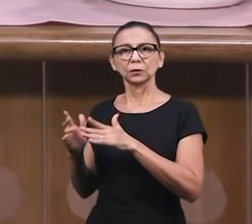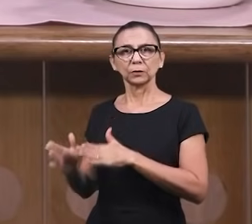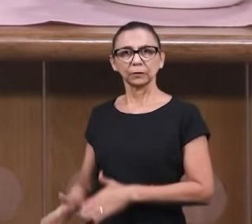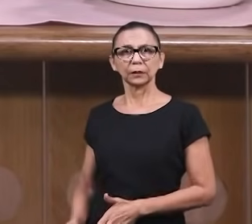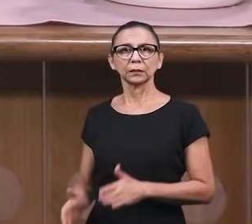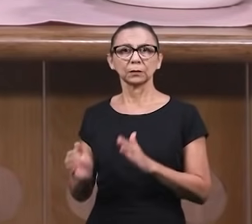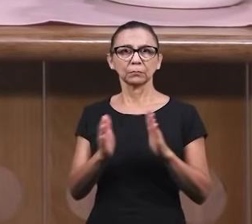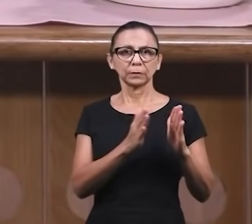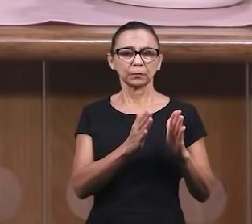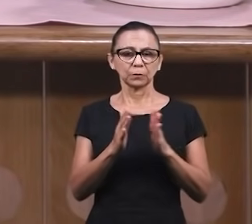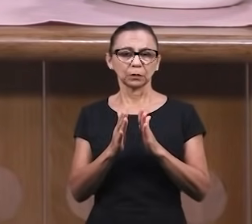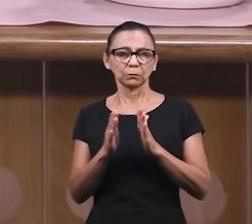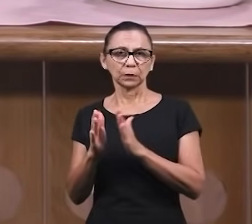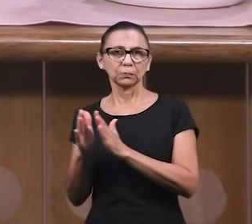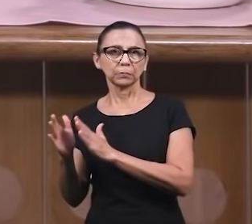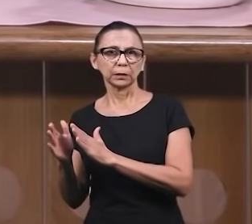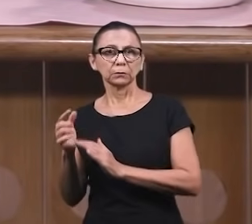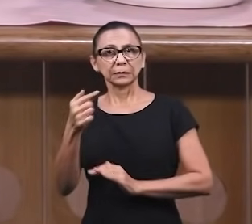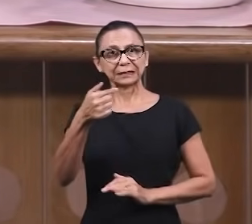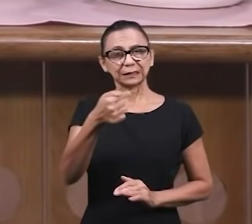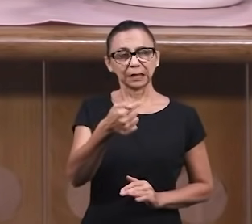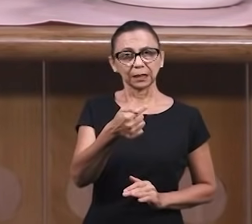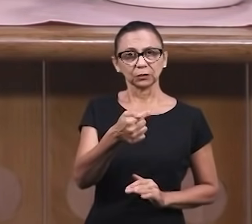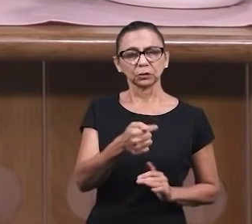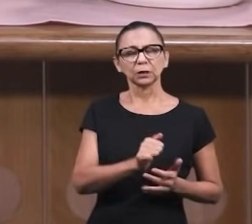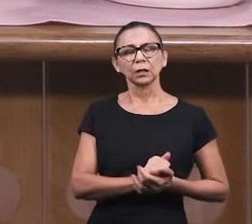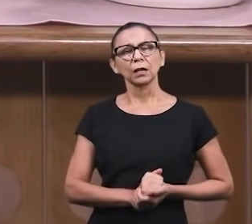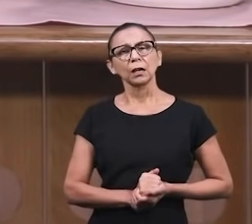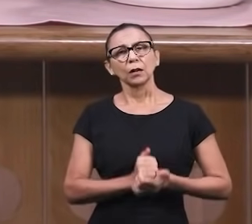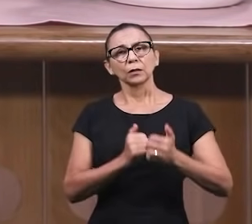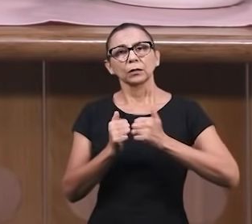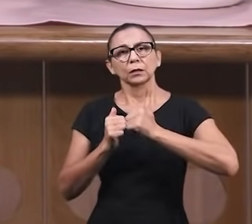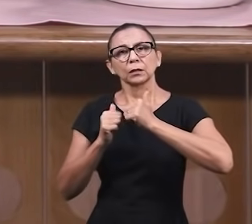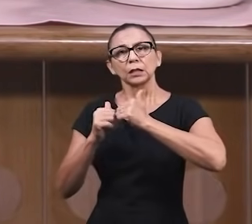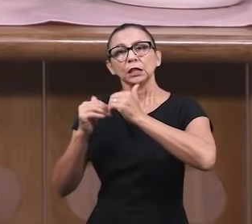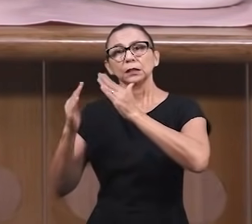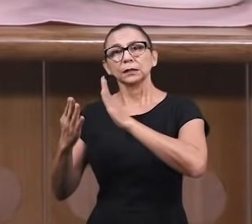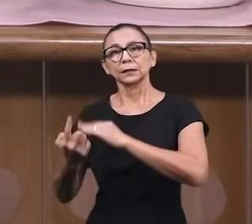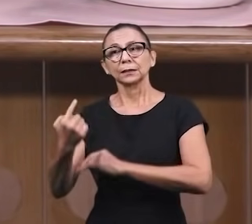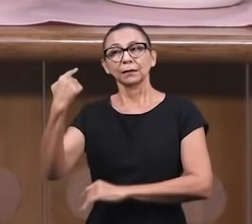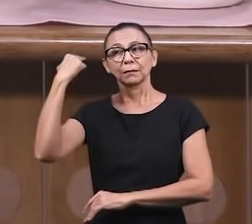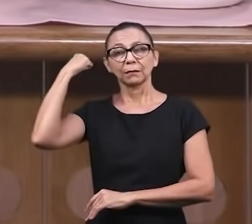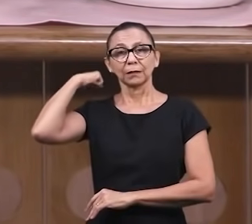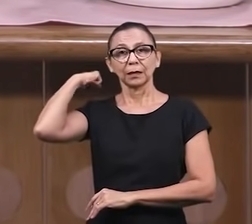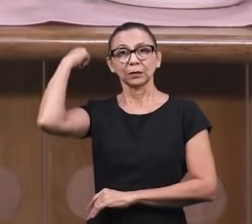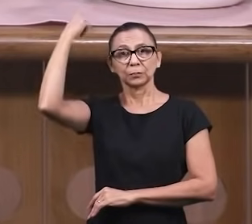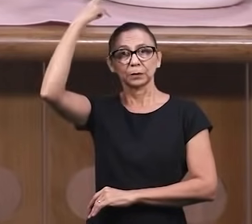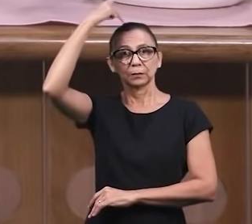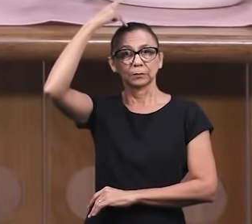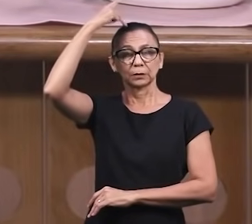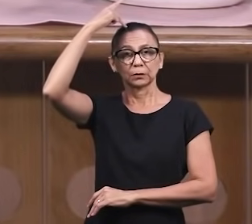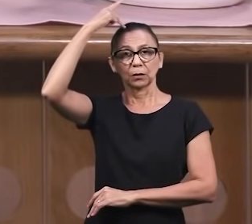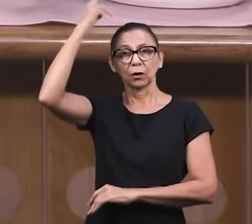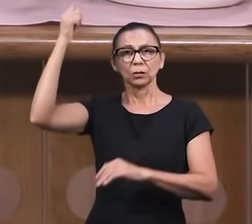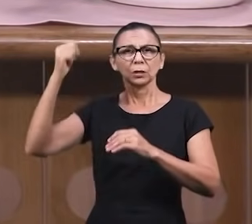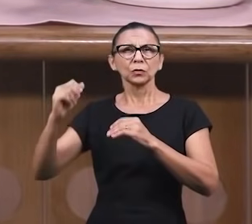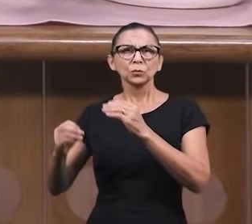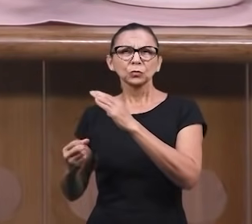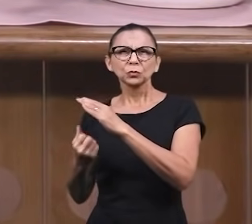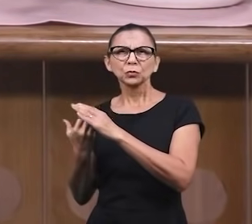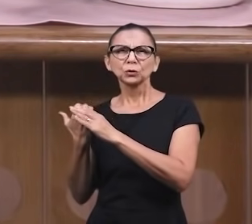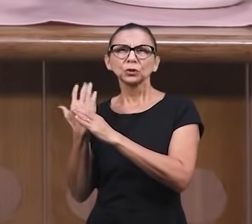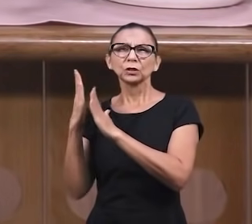sete tempos da igreja, que começam lá no Pentecostes, com o início da igreja, com o